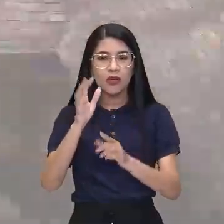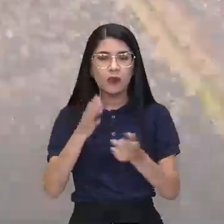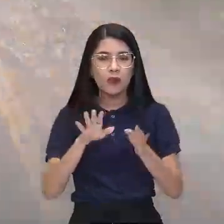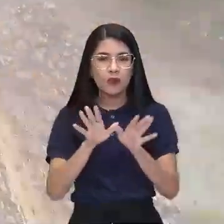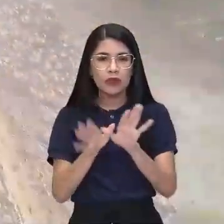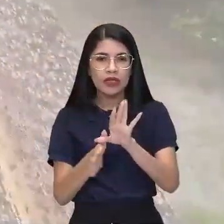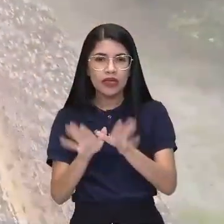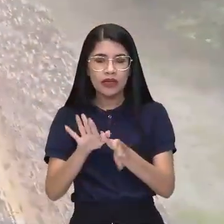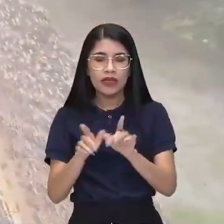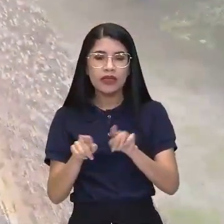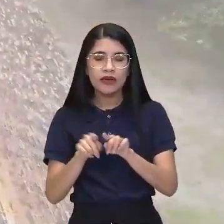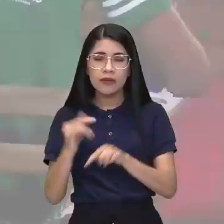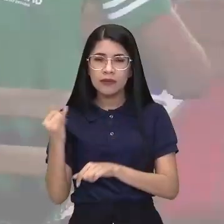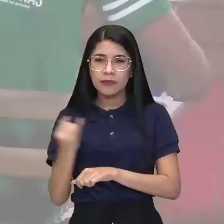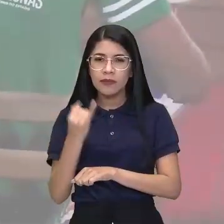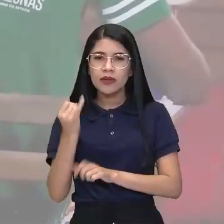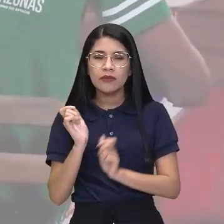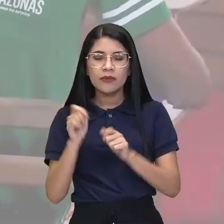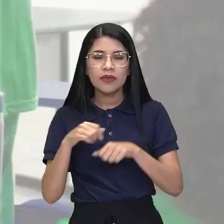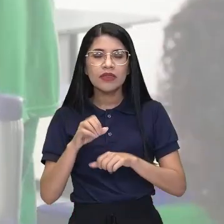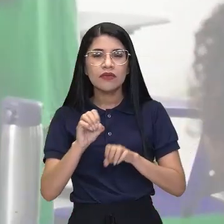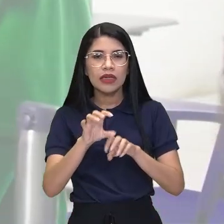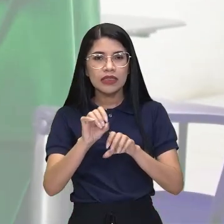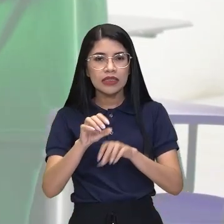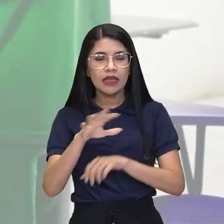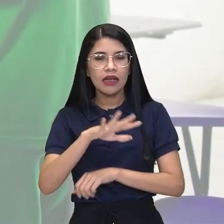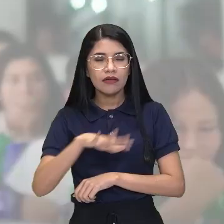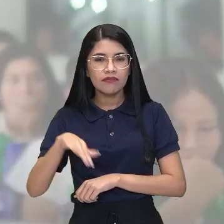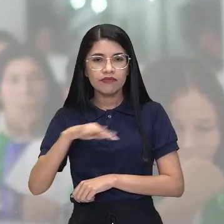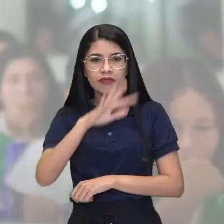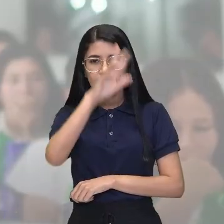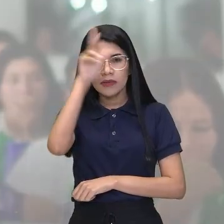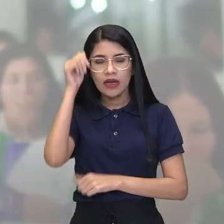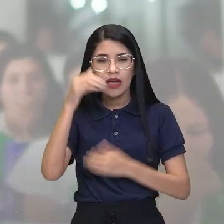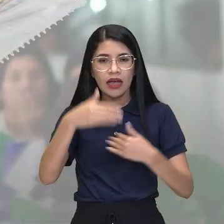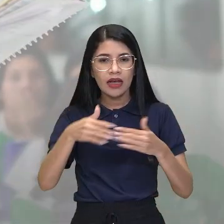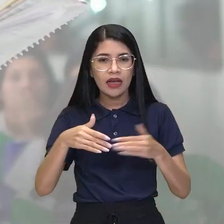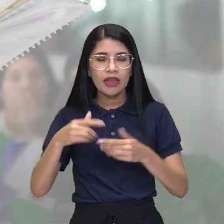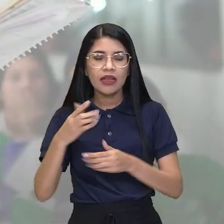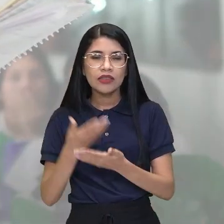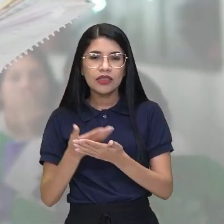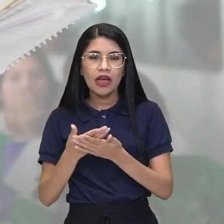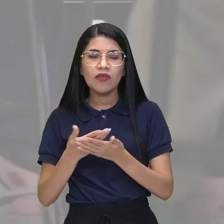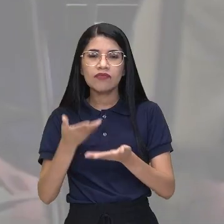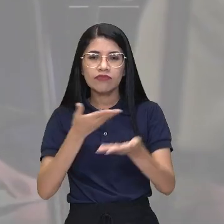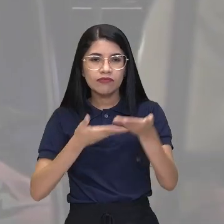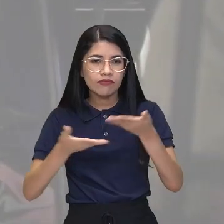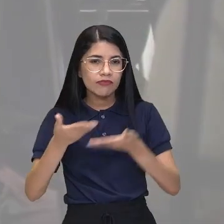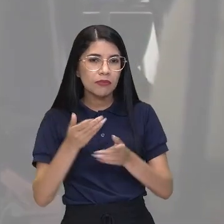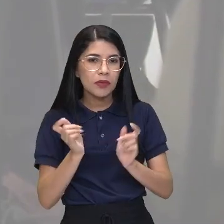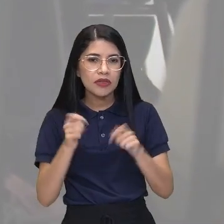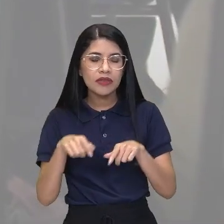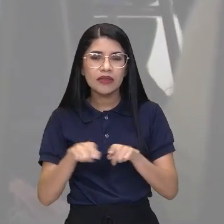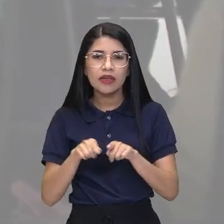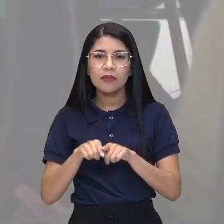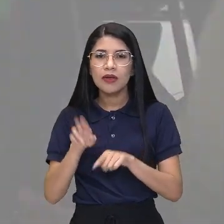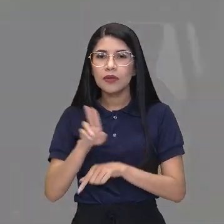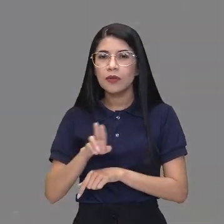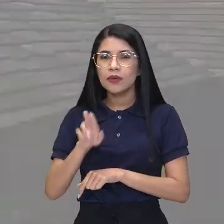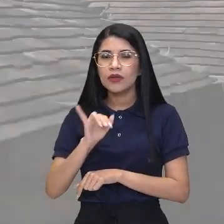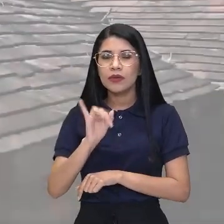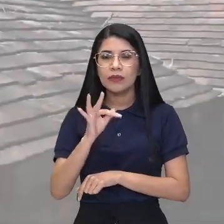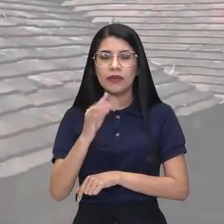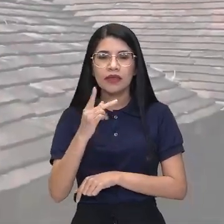faz a diferença na educação do Amazonas. Todas as salas de aula são interativas, operando com o